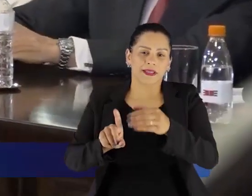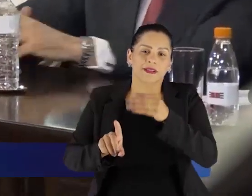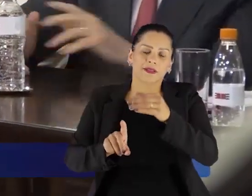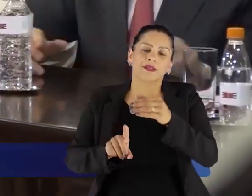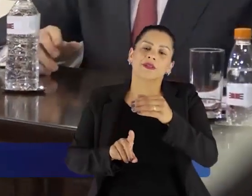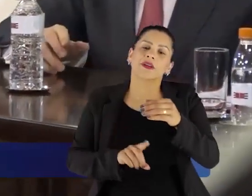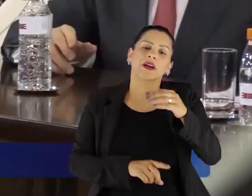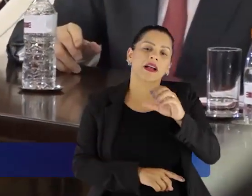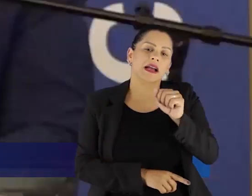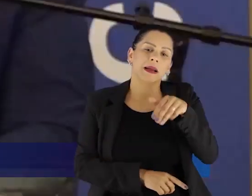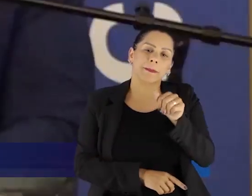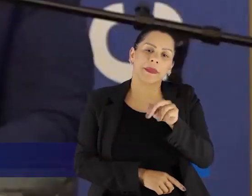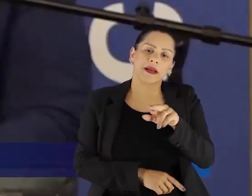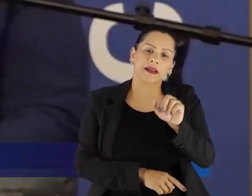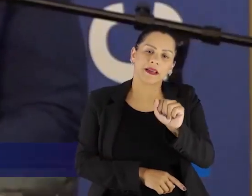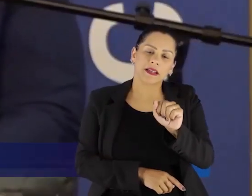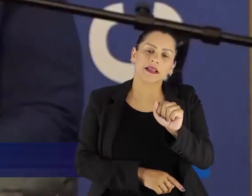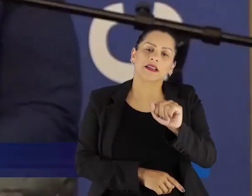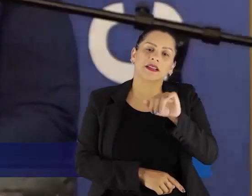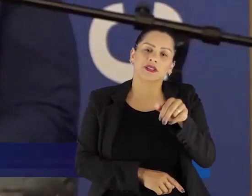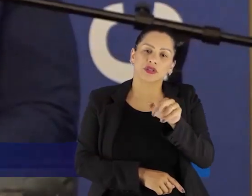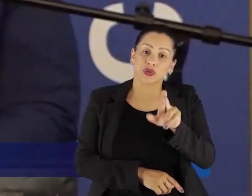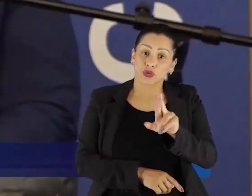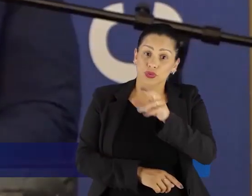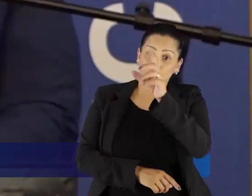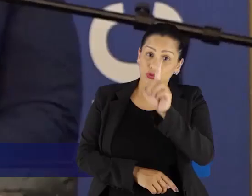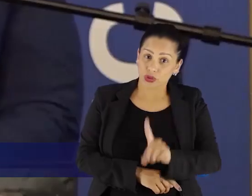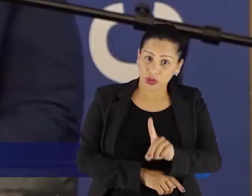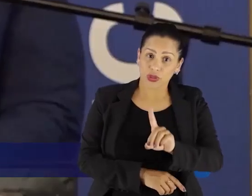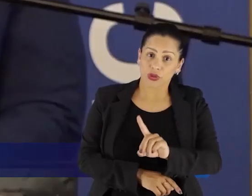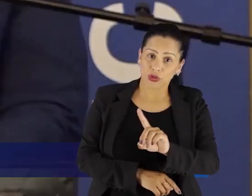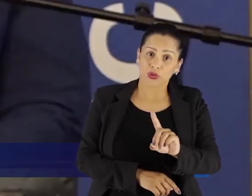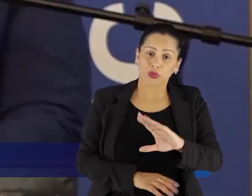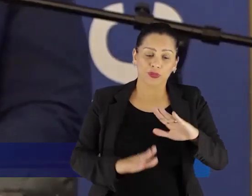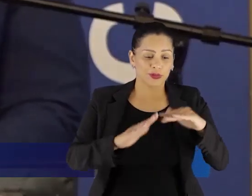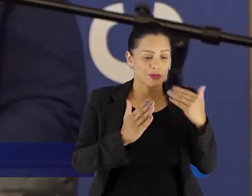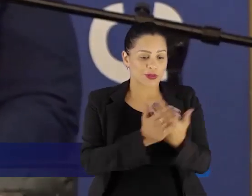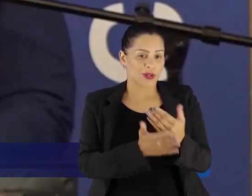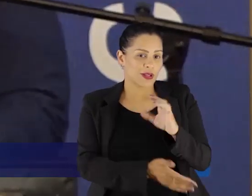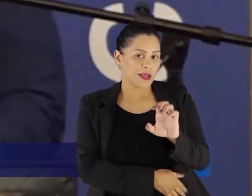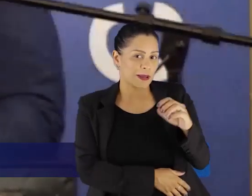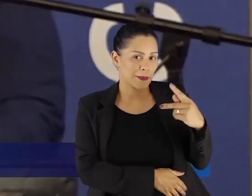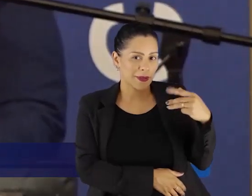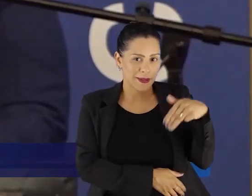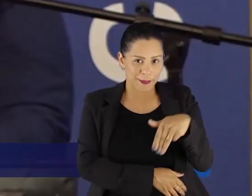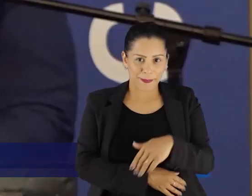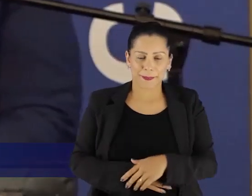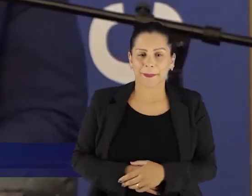câmara júnior diretor é da Escola Paulista de magistratura